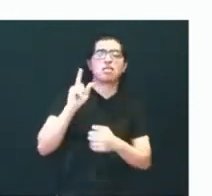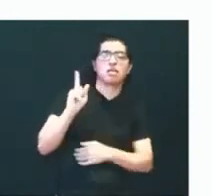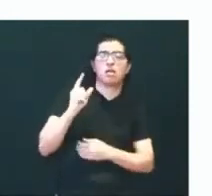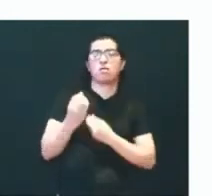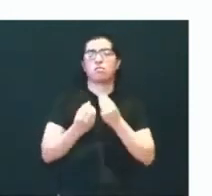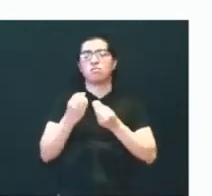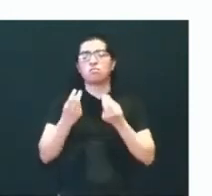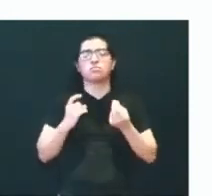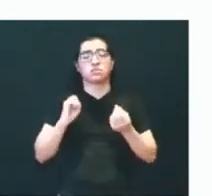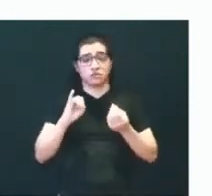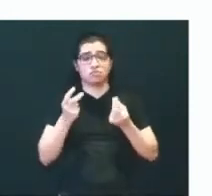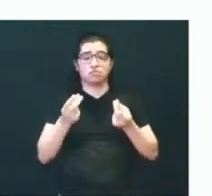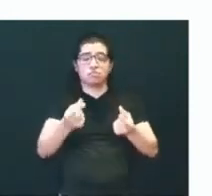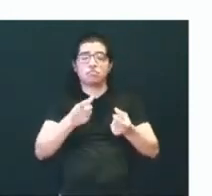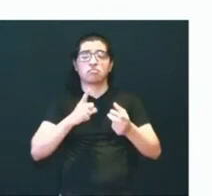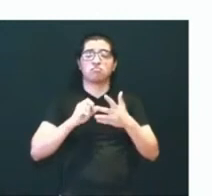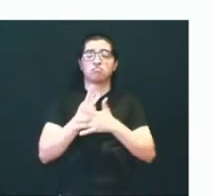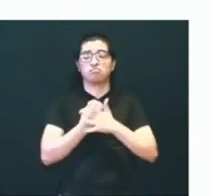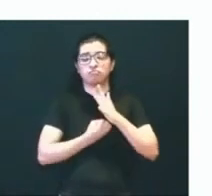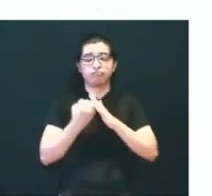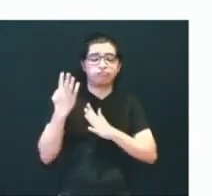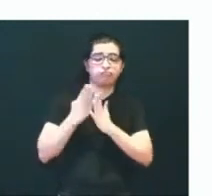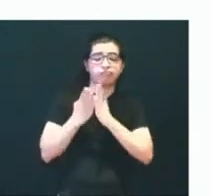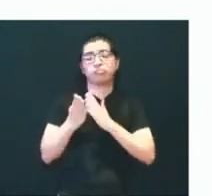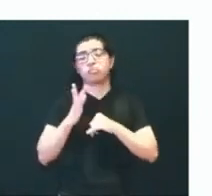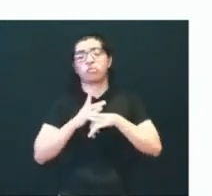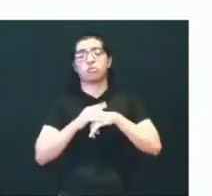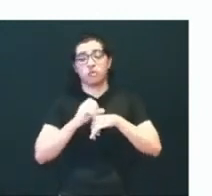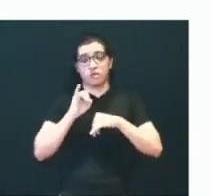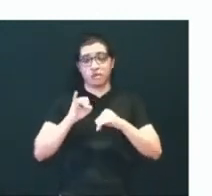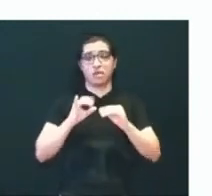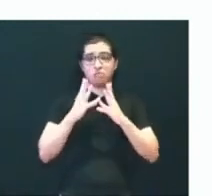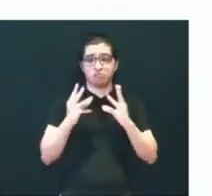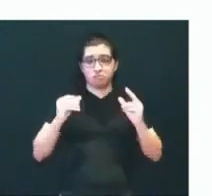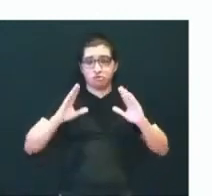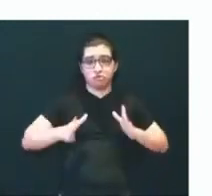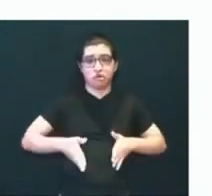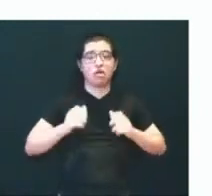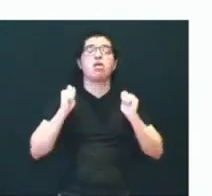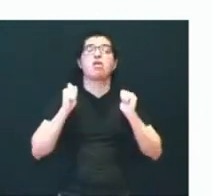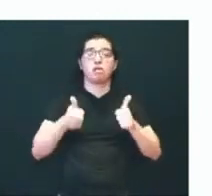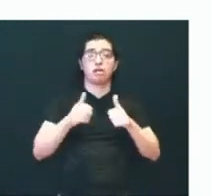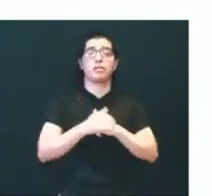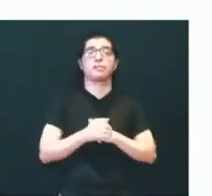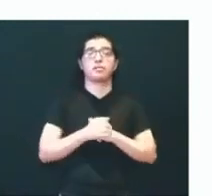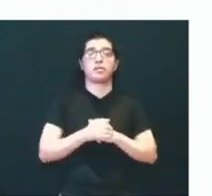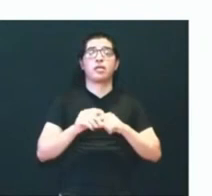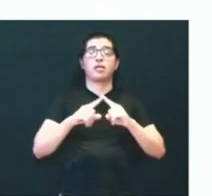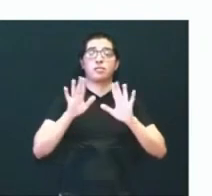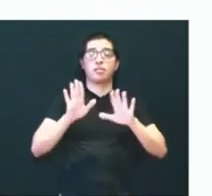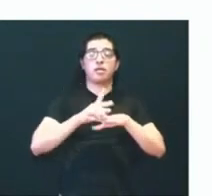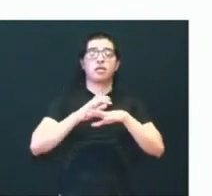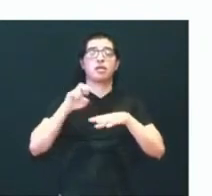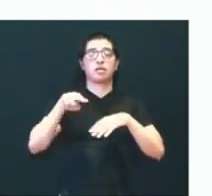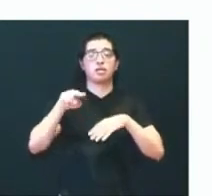doença, do tratamento. Então, está curado da leucemia? Ok. Mas e a doença do enxerto? E